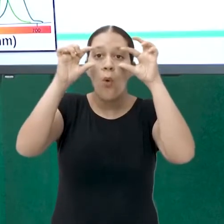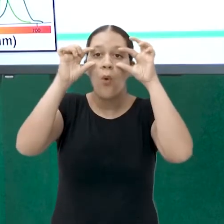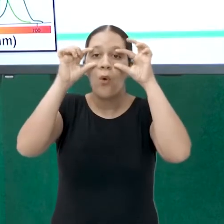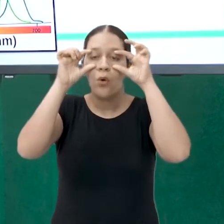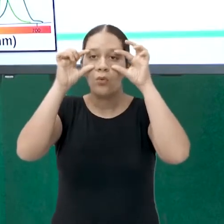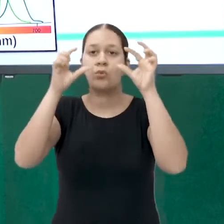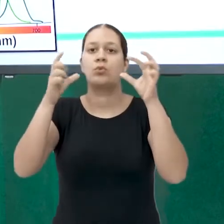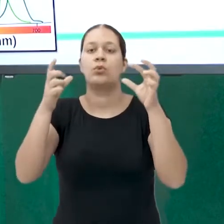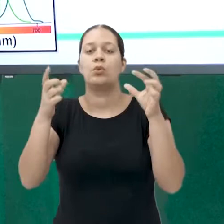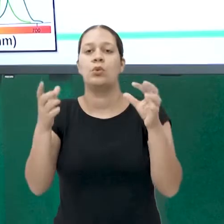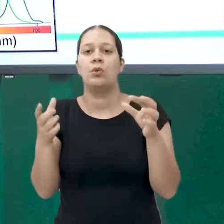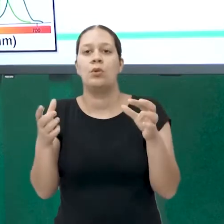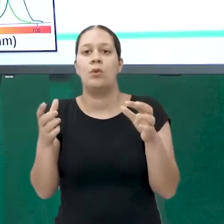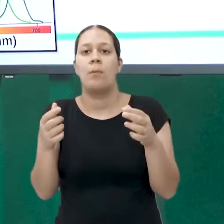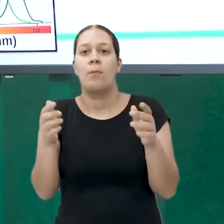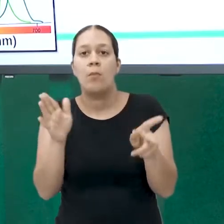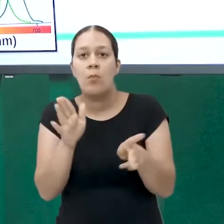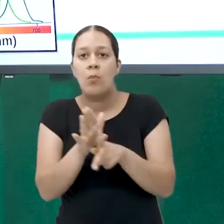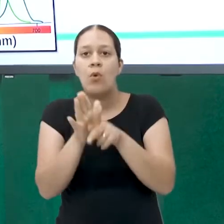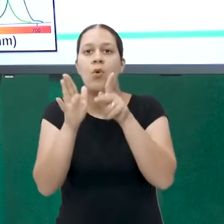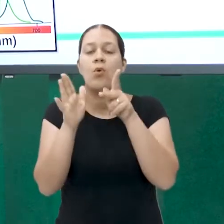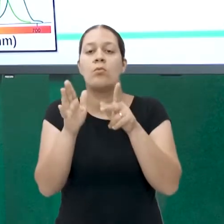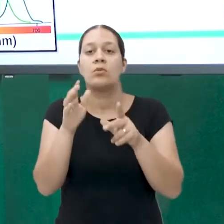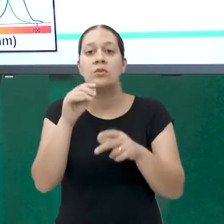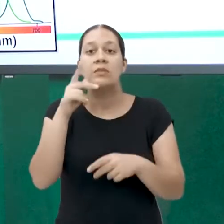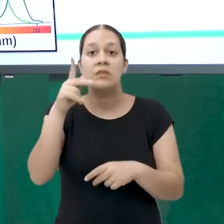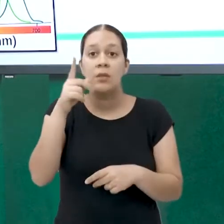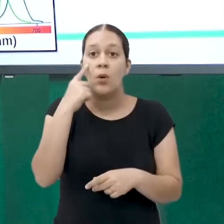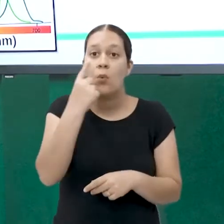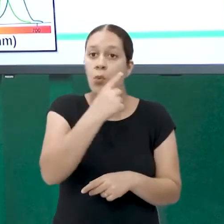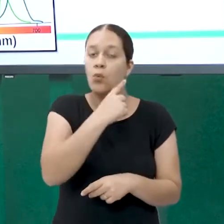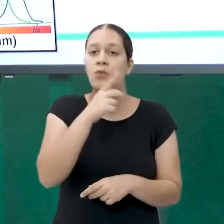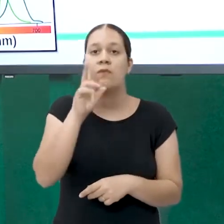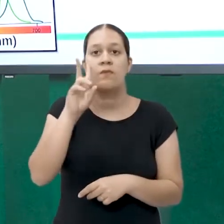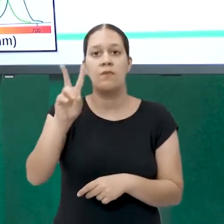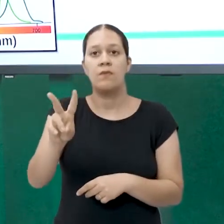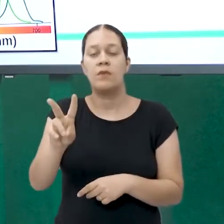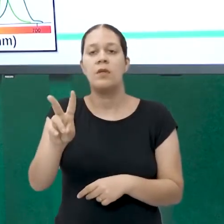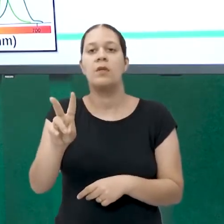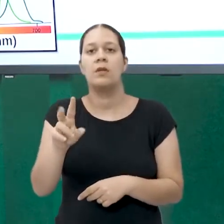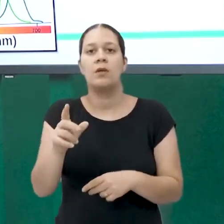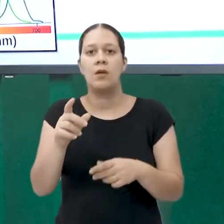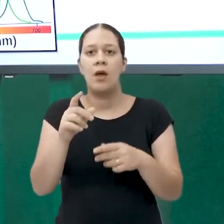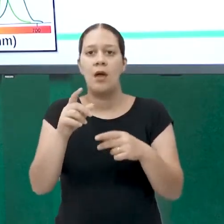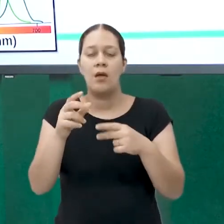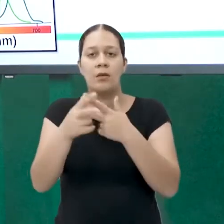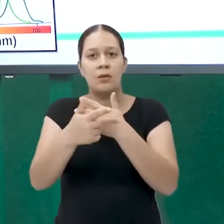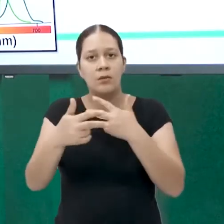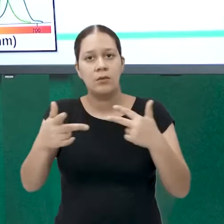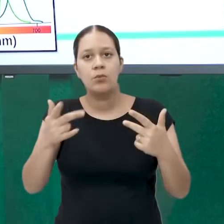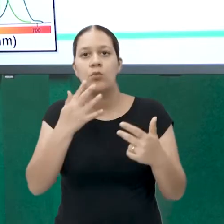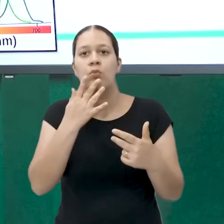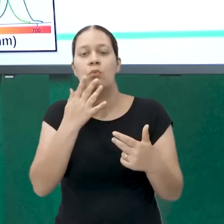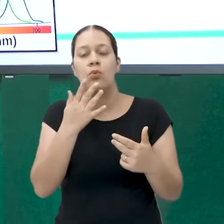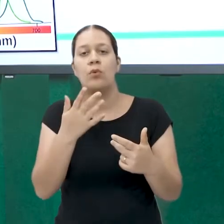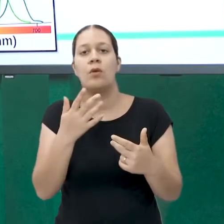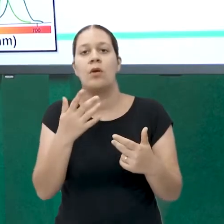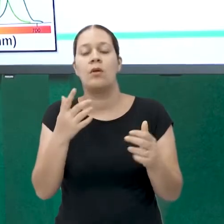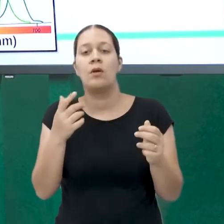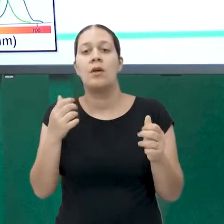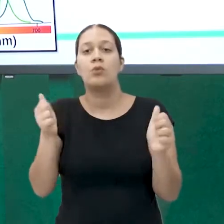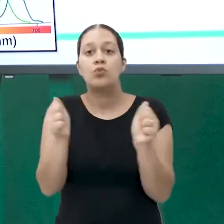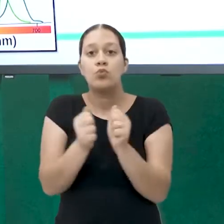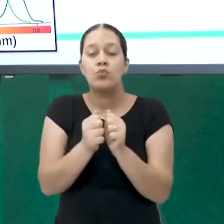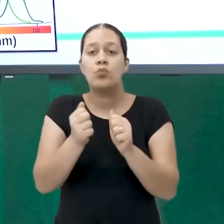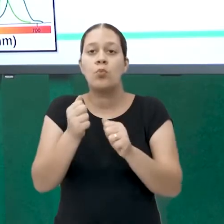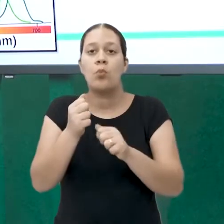aqueles óculos de infravermelho, o que seja. Mas o seu olho, ela vê dentro dessa faixa aqui. O que acontece? Todos esses